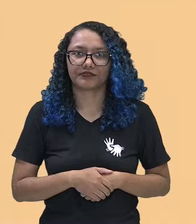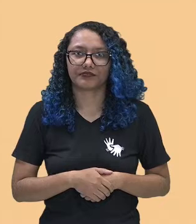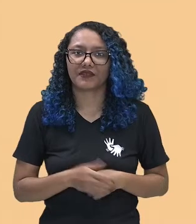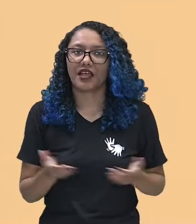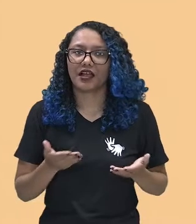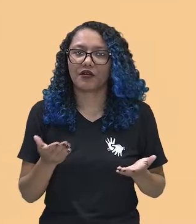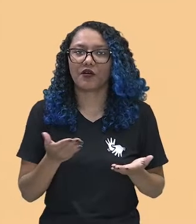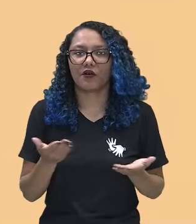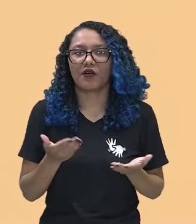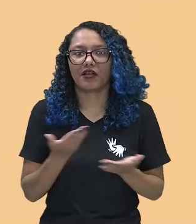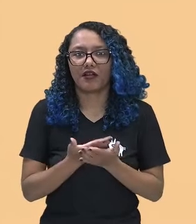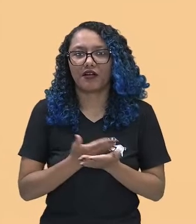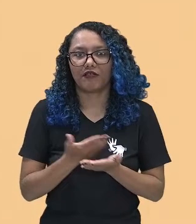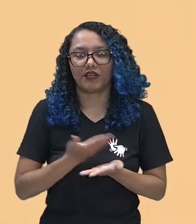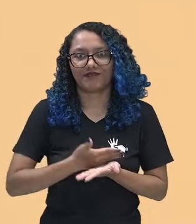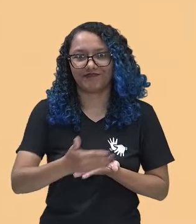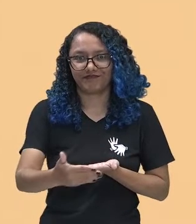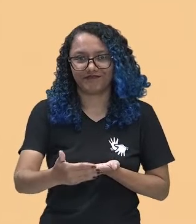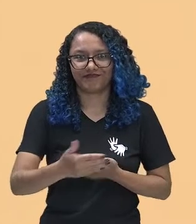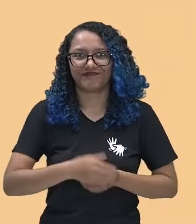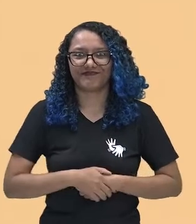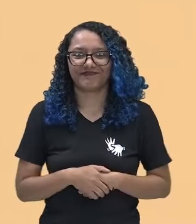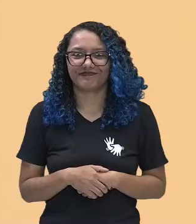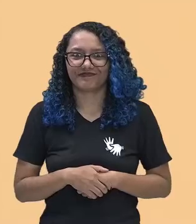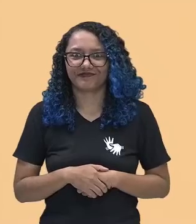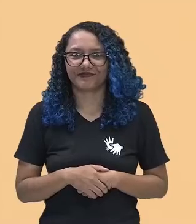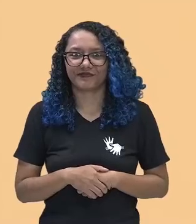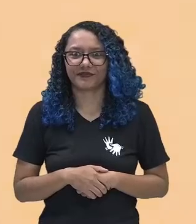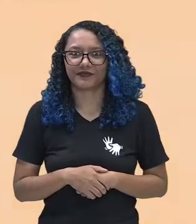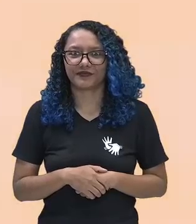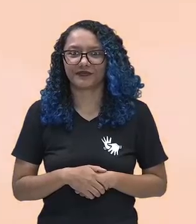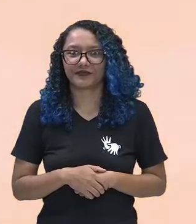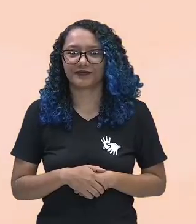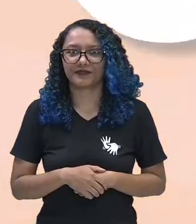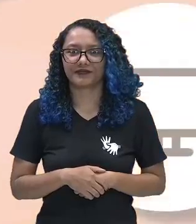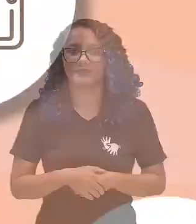Vamos aí à nossa primeira aula de geografia.